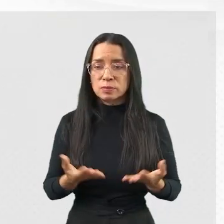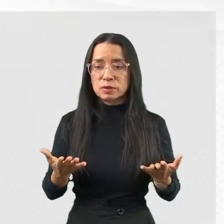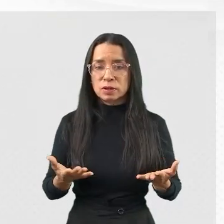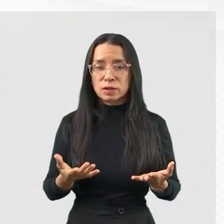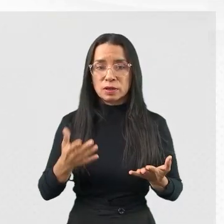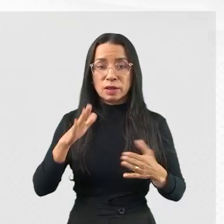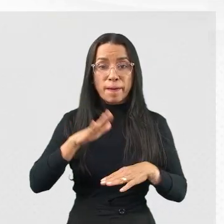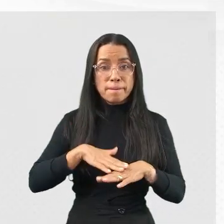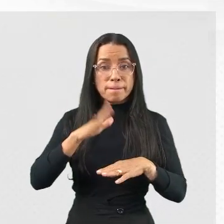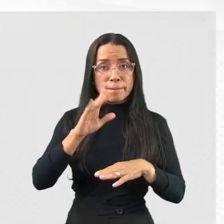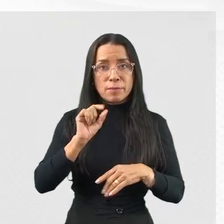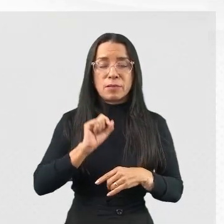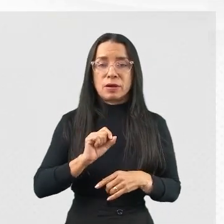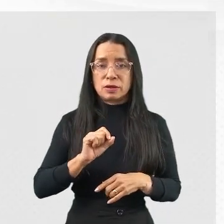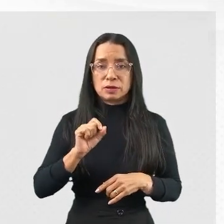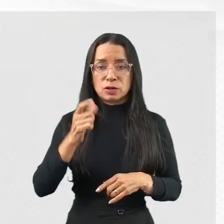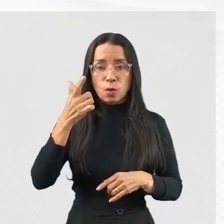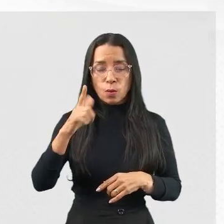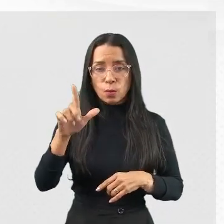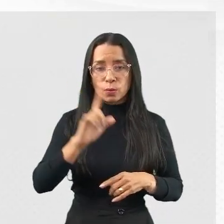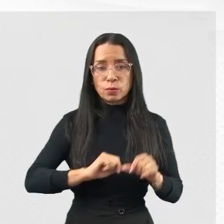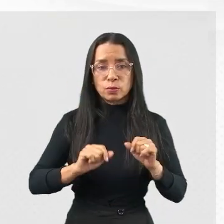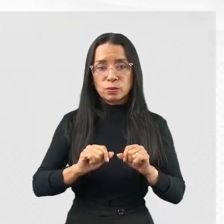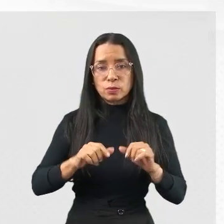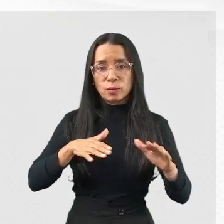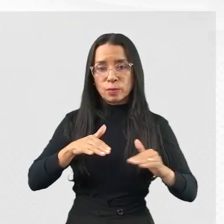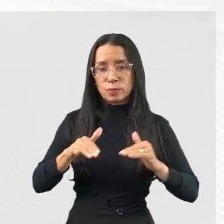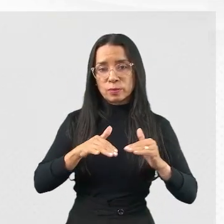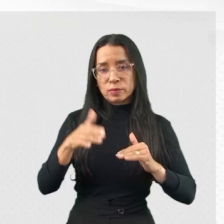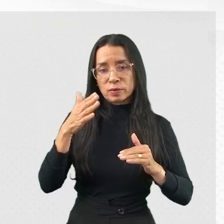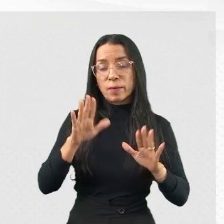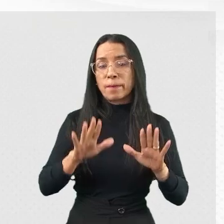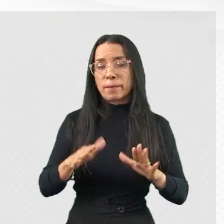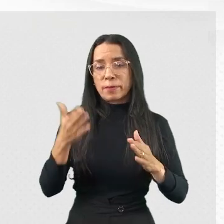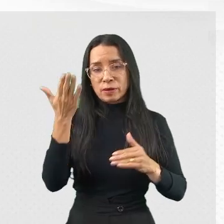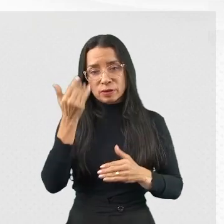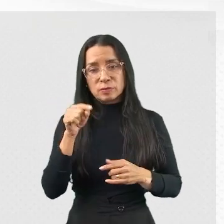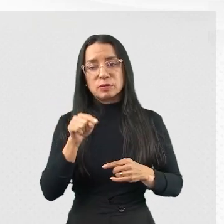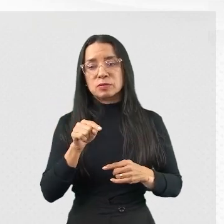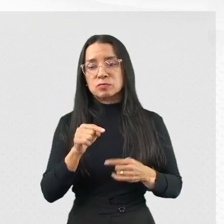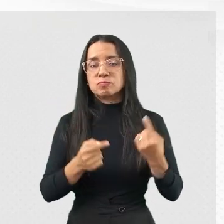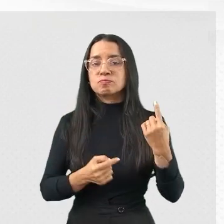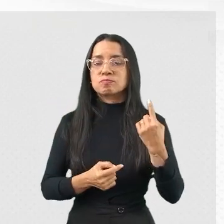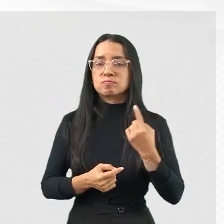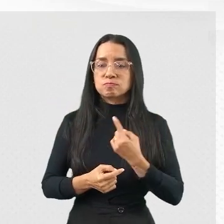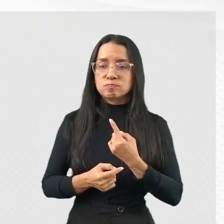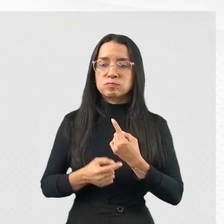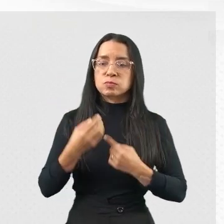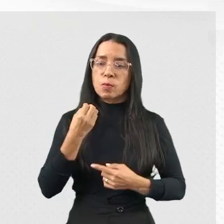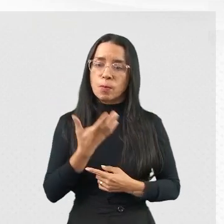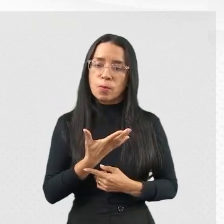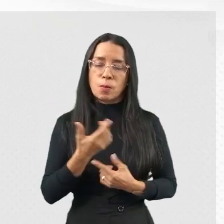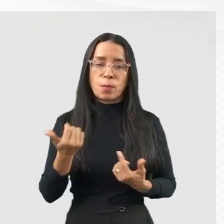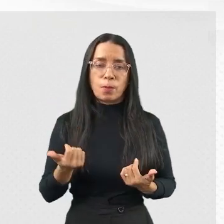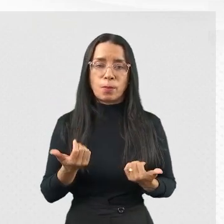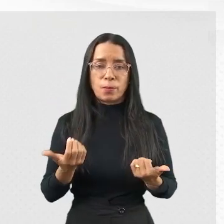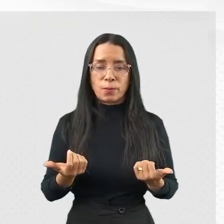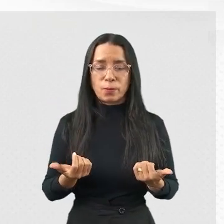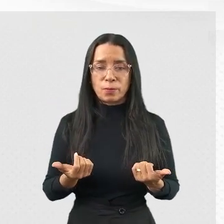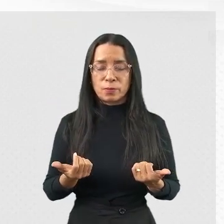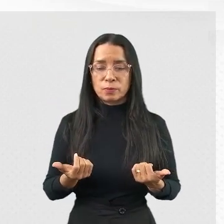tem mais do que isso para o movimento, mas sabendo essa já está bom demais, tá bom? Então, é para